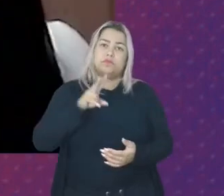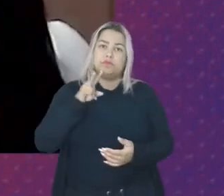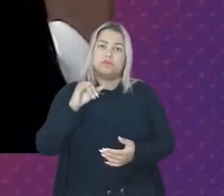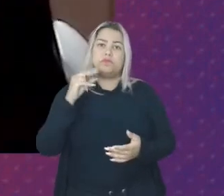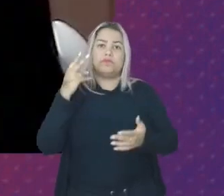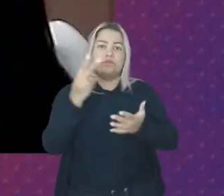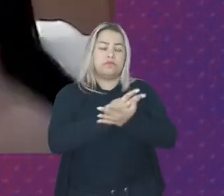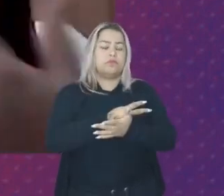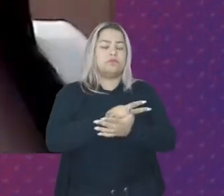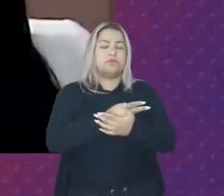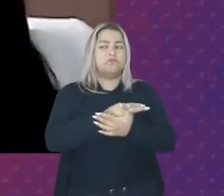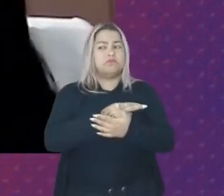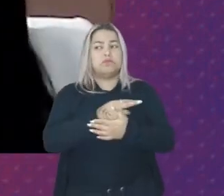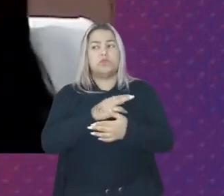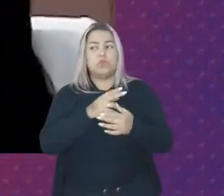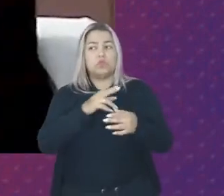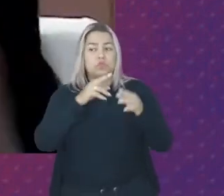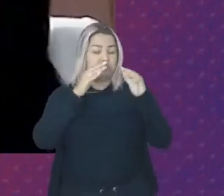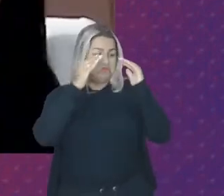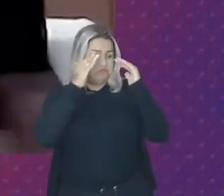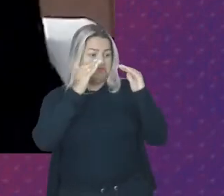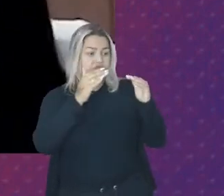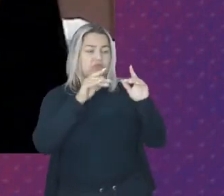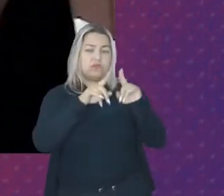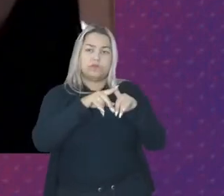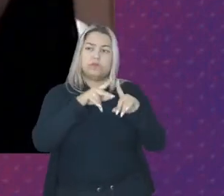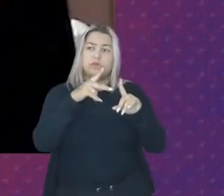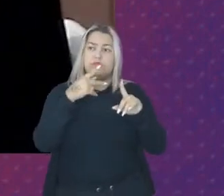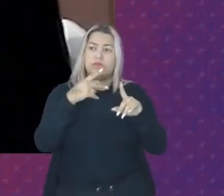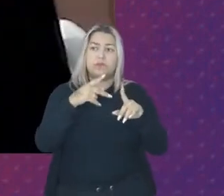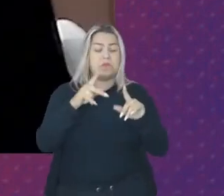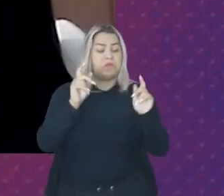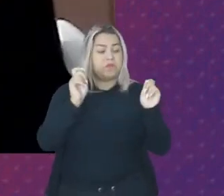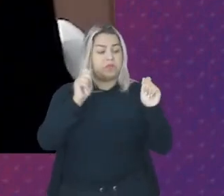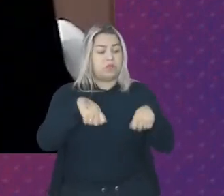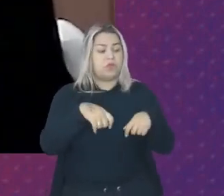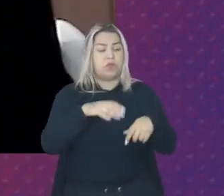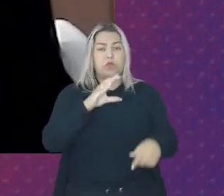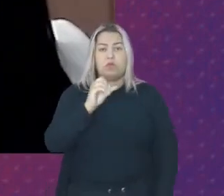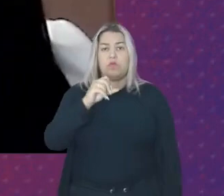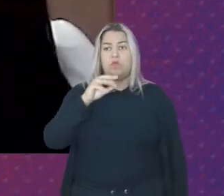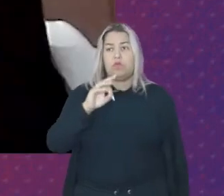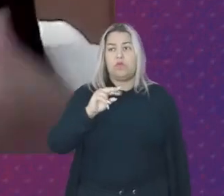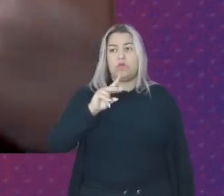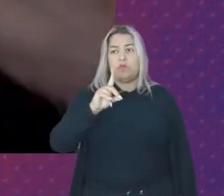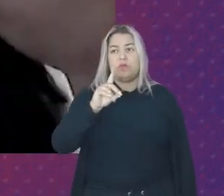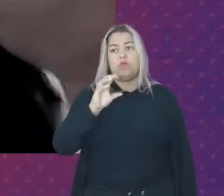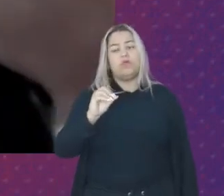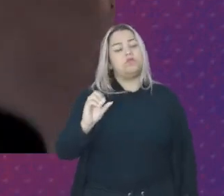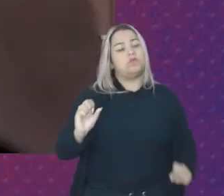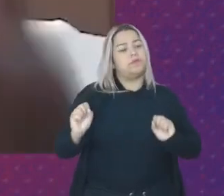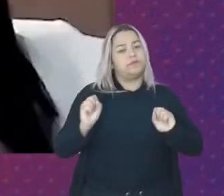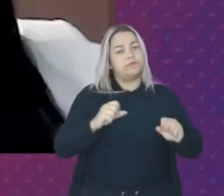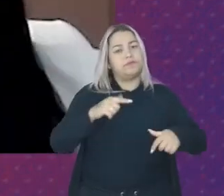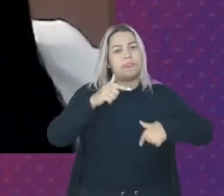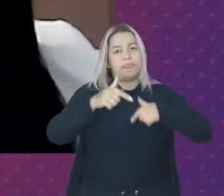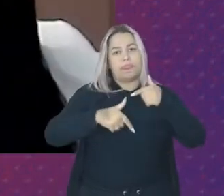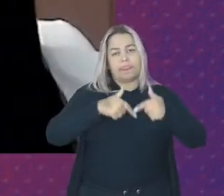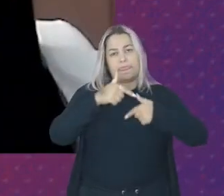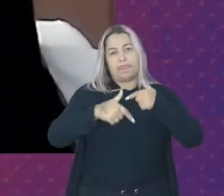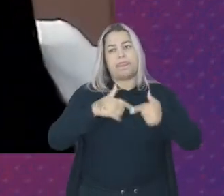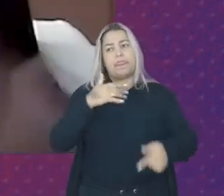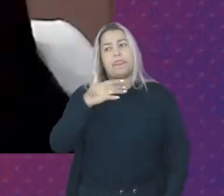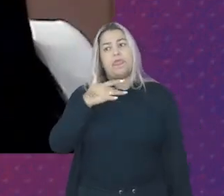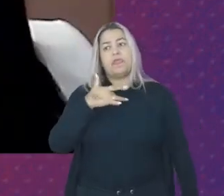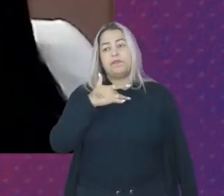a tua autoridade. Isso não significa que você precisa ter um conteúdo monótono. Você pode trabalhar a saúde